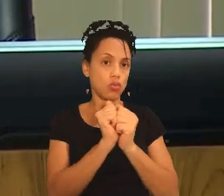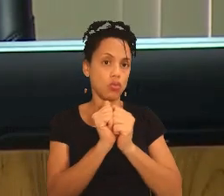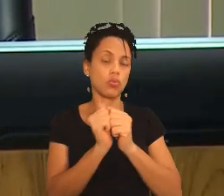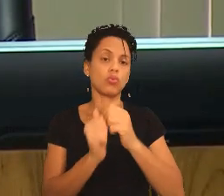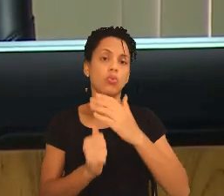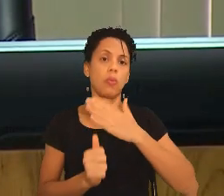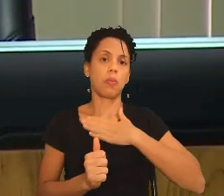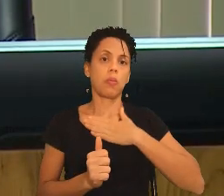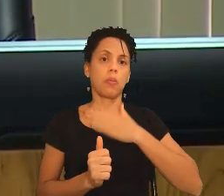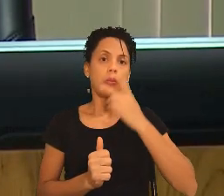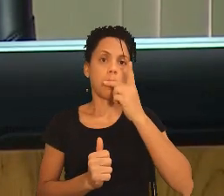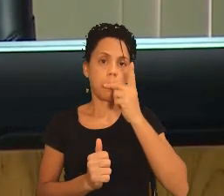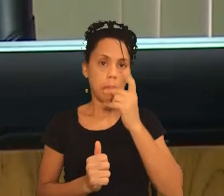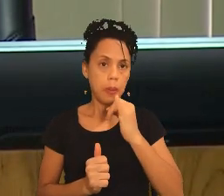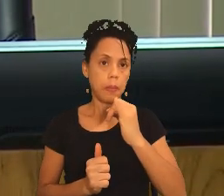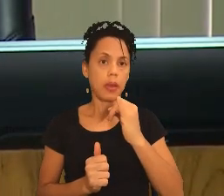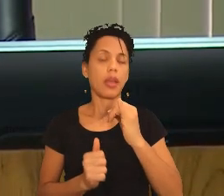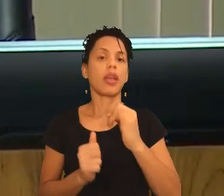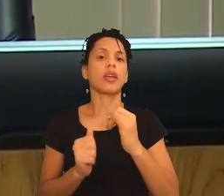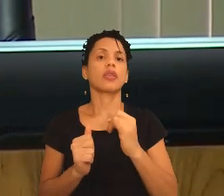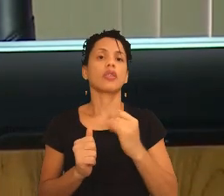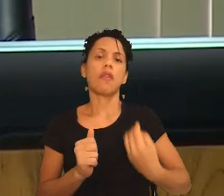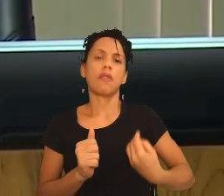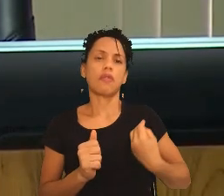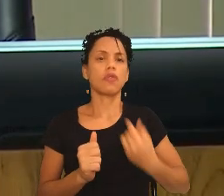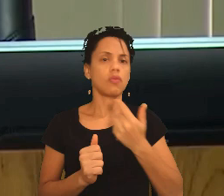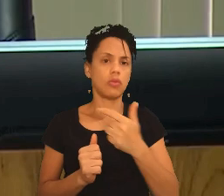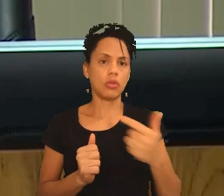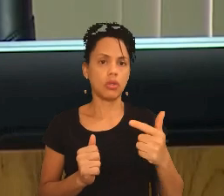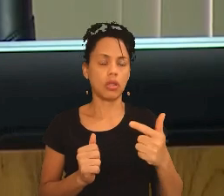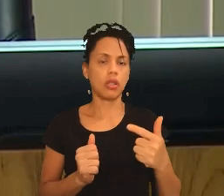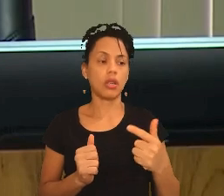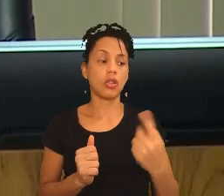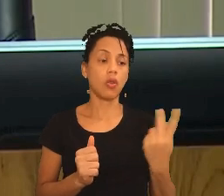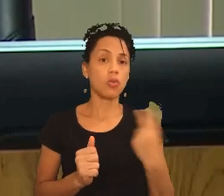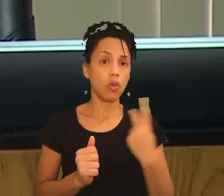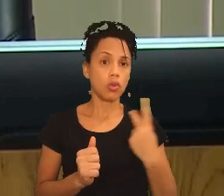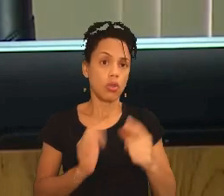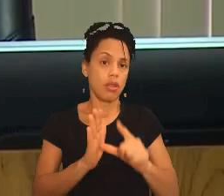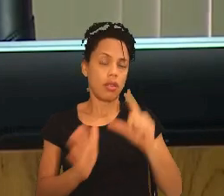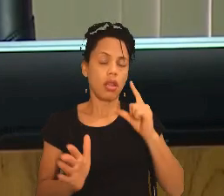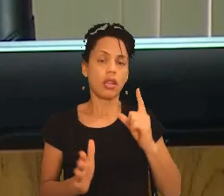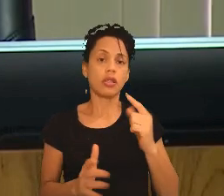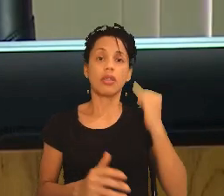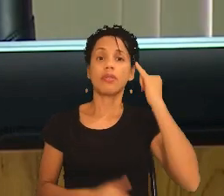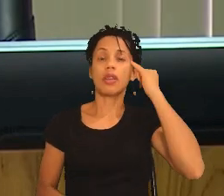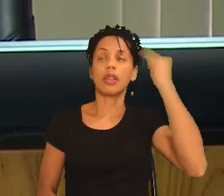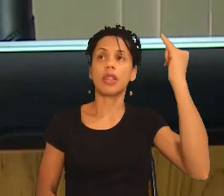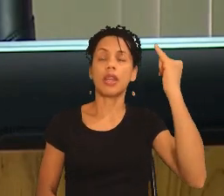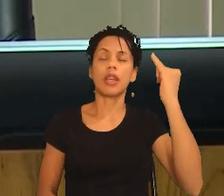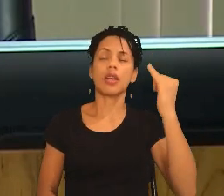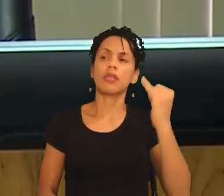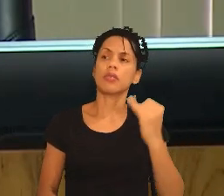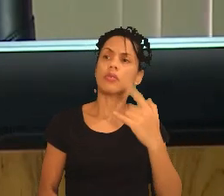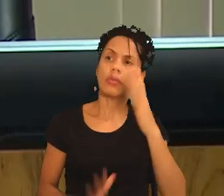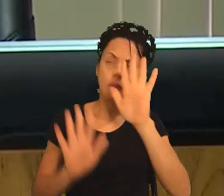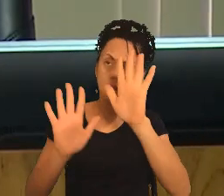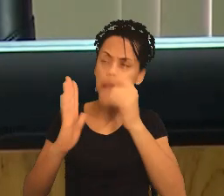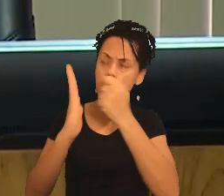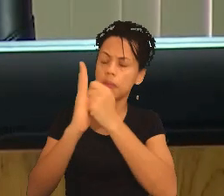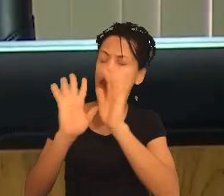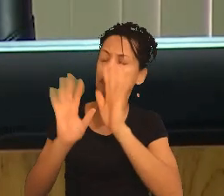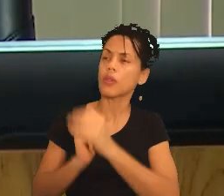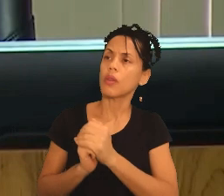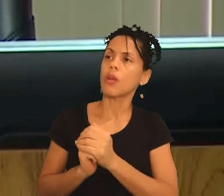retirado de cena. E foi da onde que a gente começou a trabalhar uma proposta, eu e meu pai, que hoje